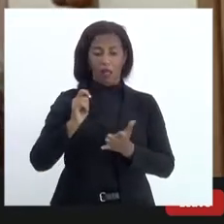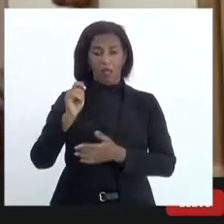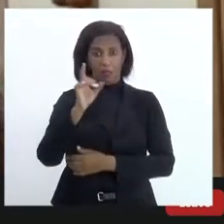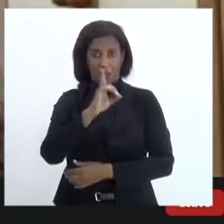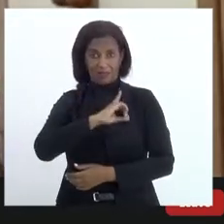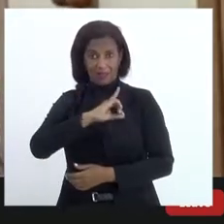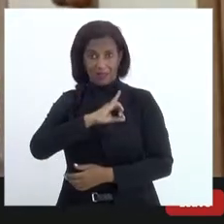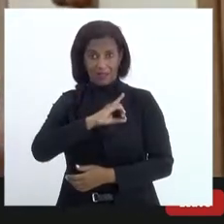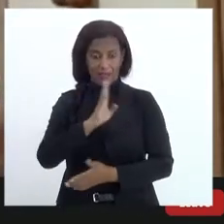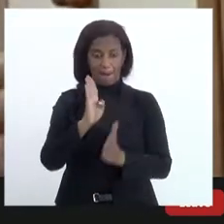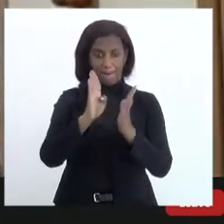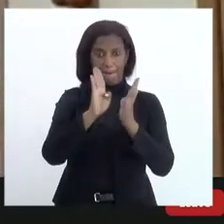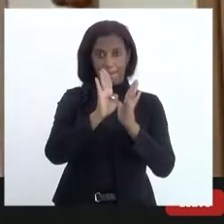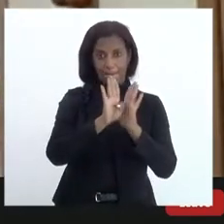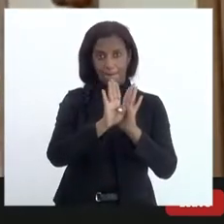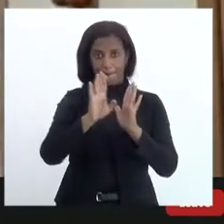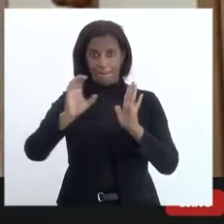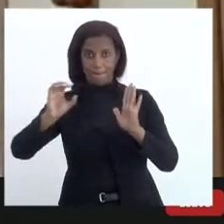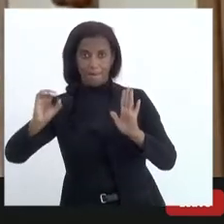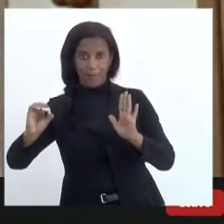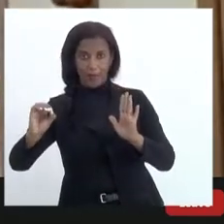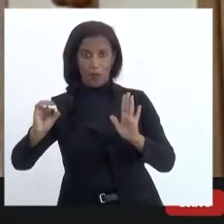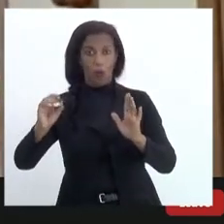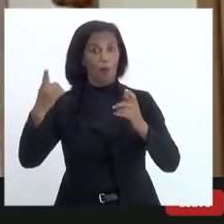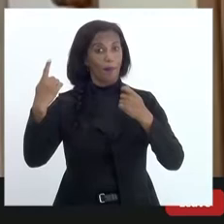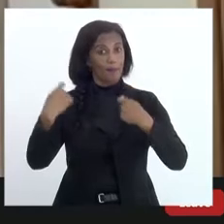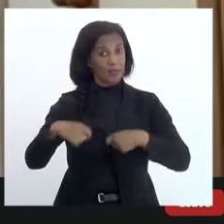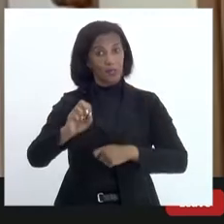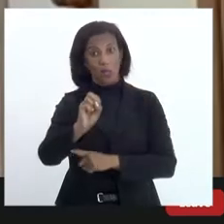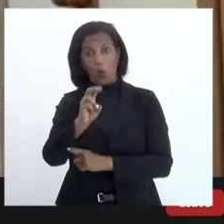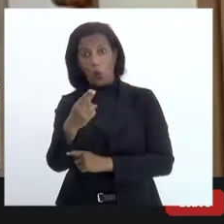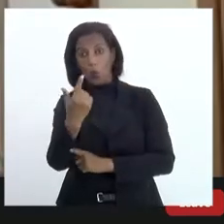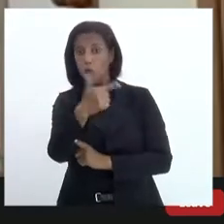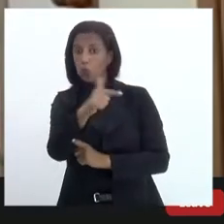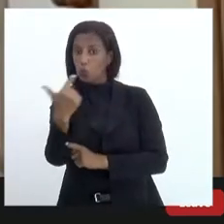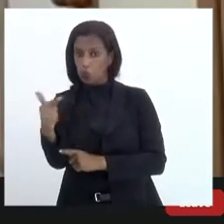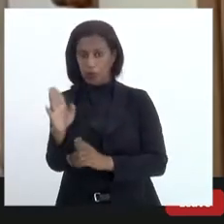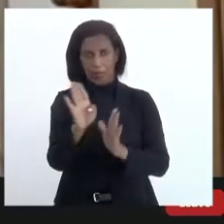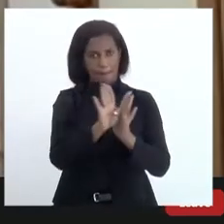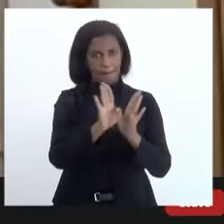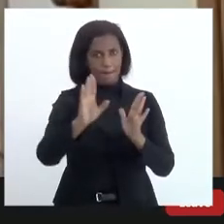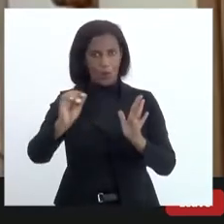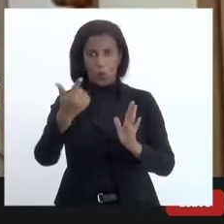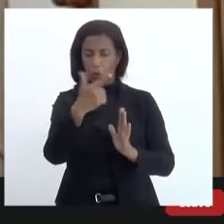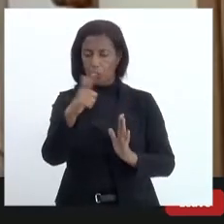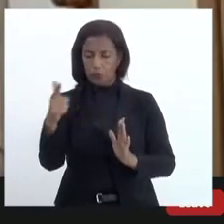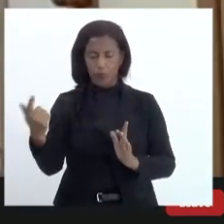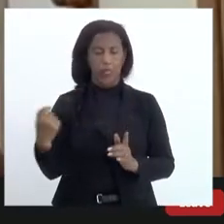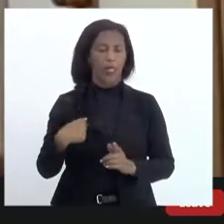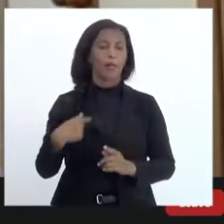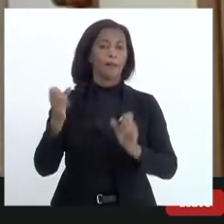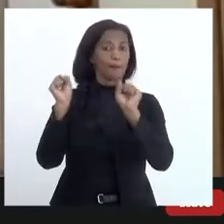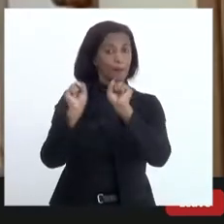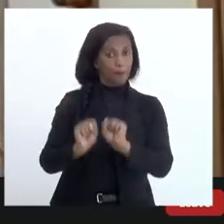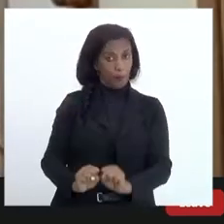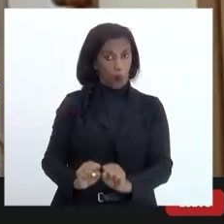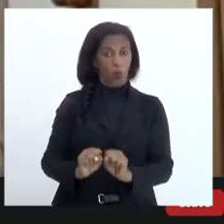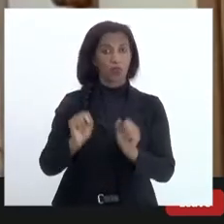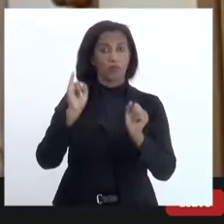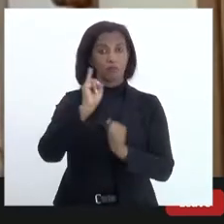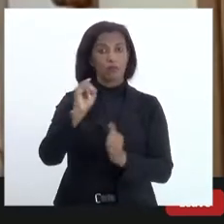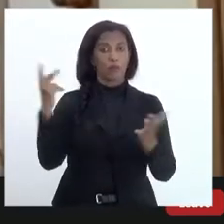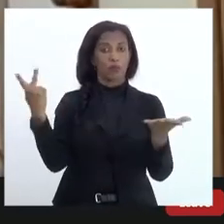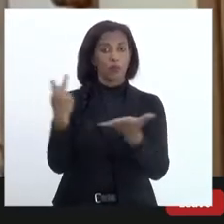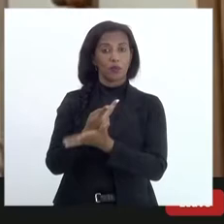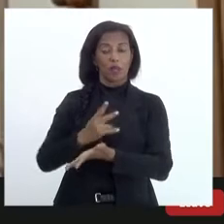na delegacia. Aí, quando não existe, é possível, sim, porque eu sempre bato nessa questão sobre o racismo do sistema